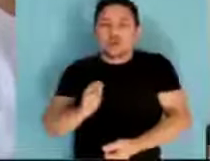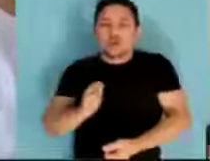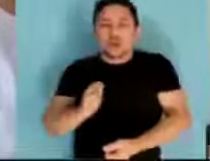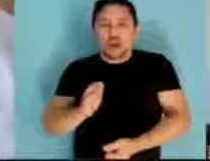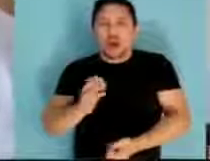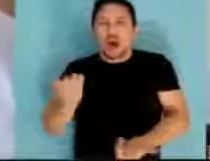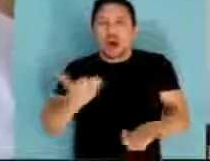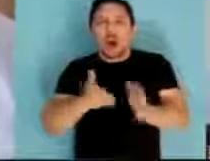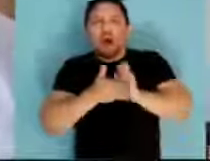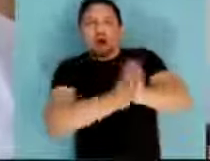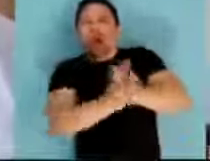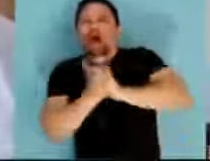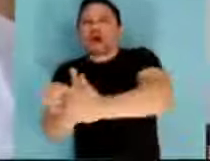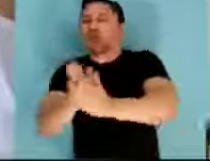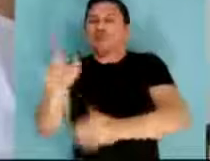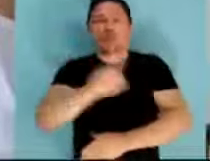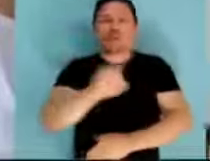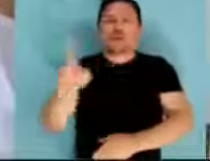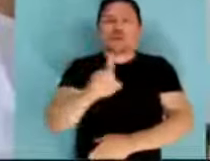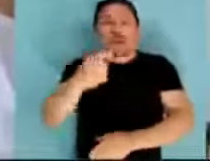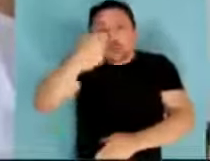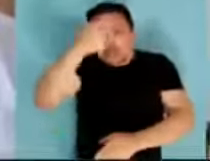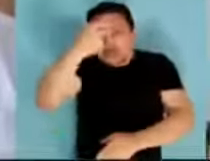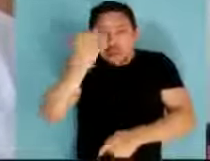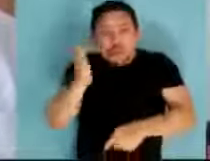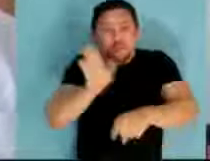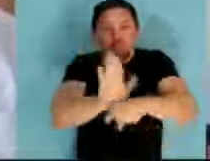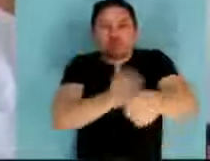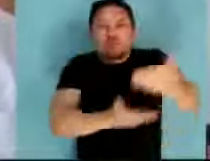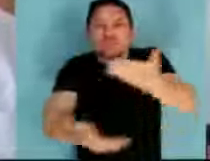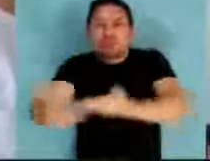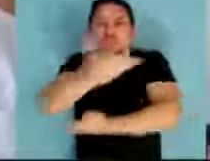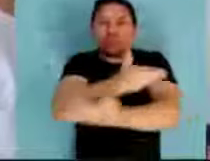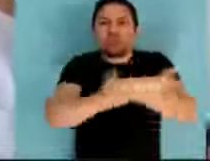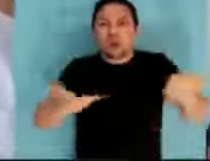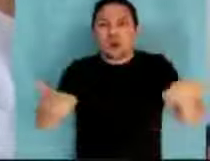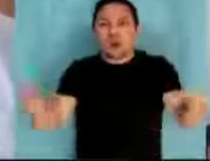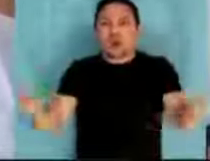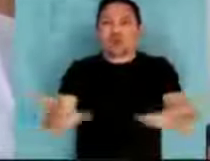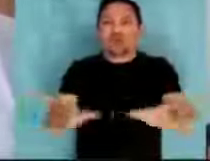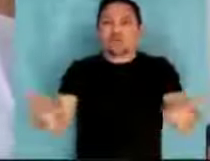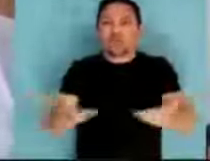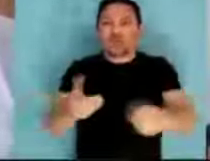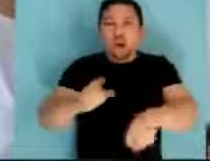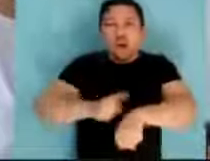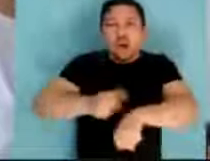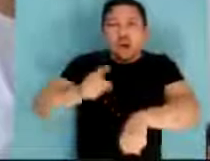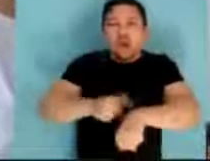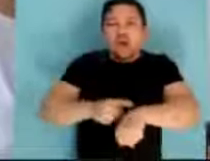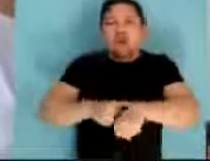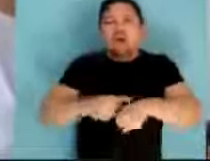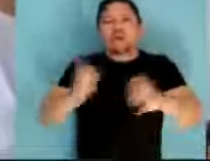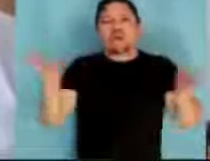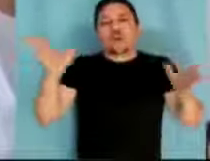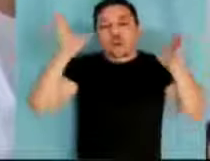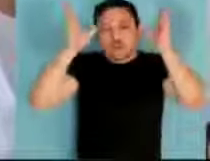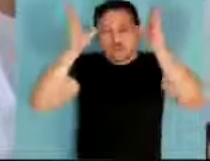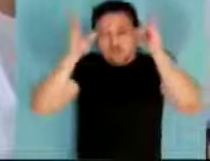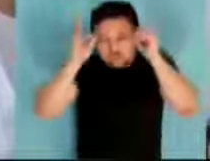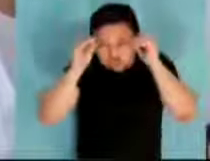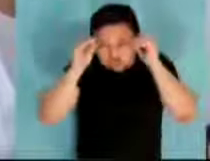quem sabe, colocando uma pedra em cima, mas não resolvendo. É hora de resolver, é hora de estar